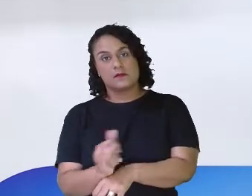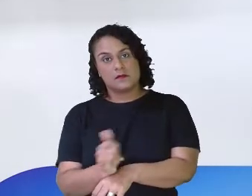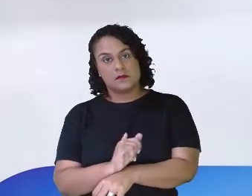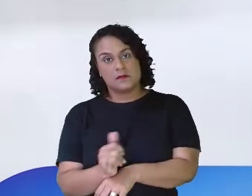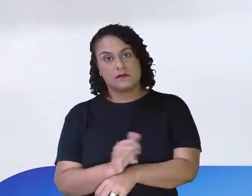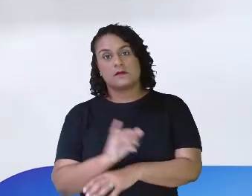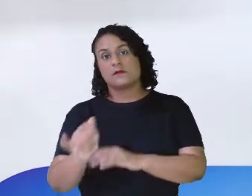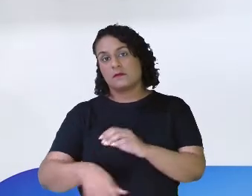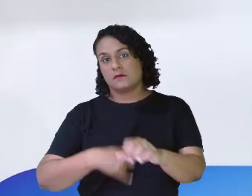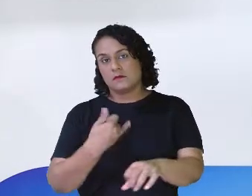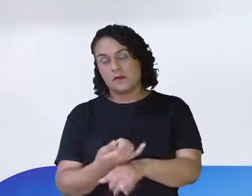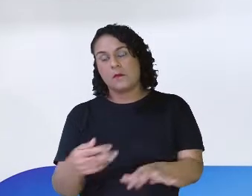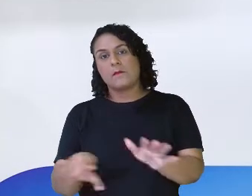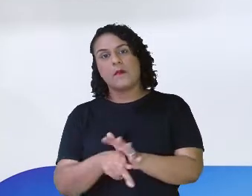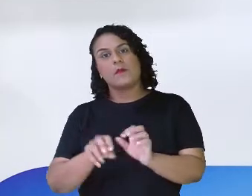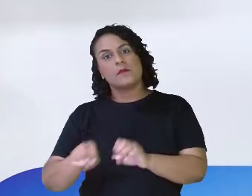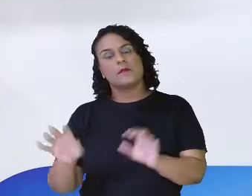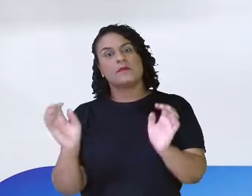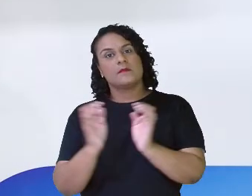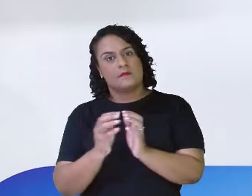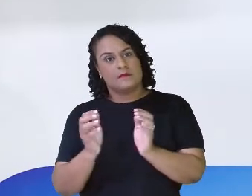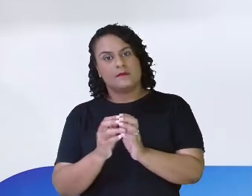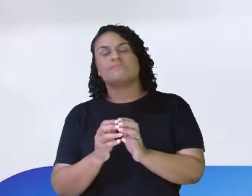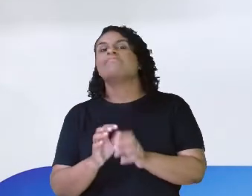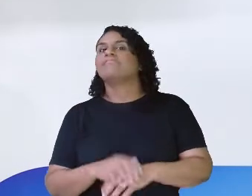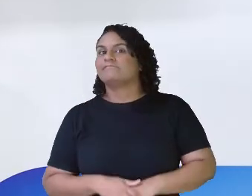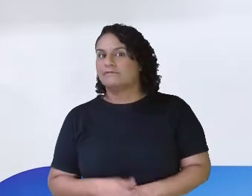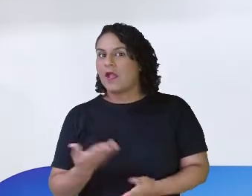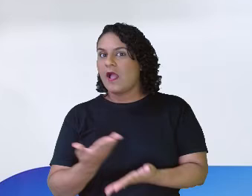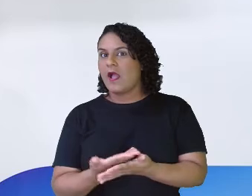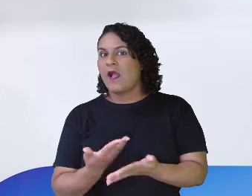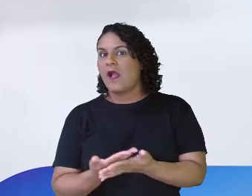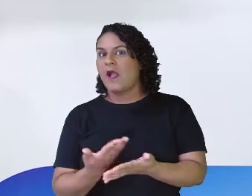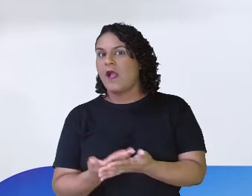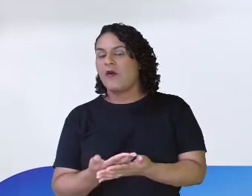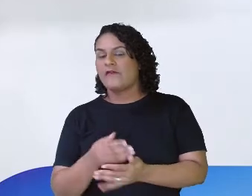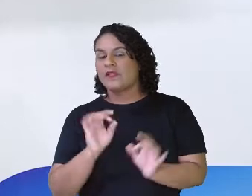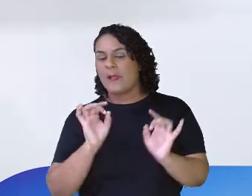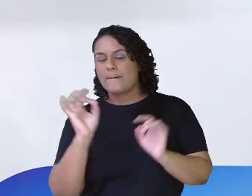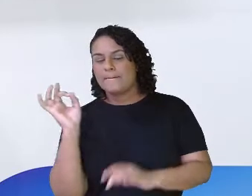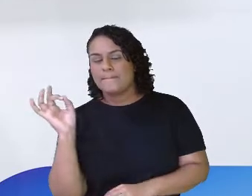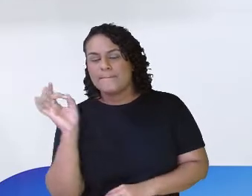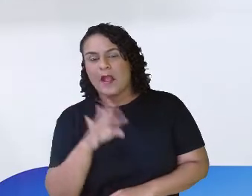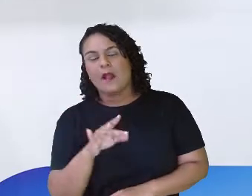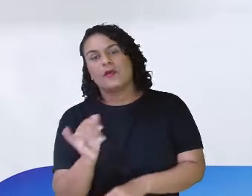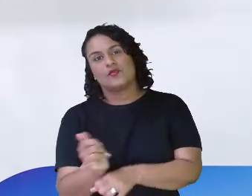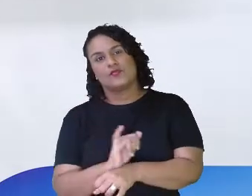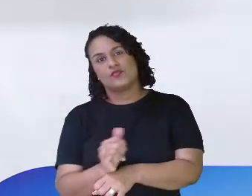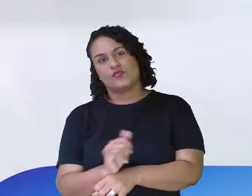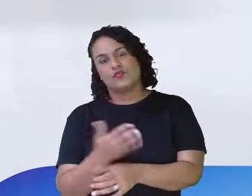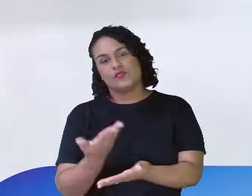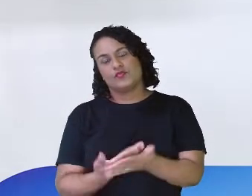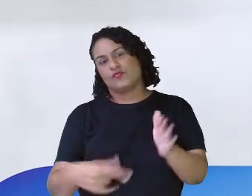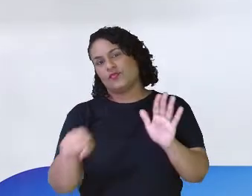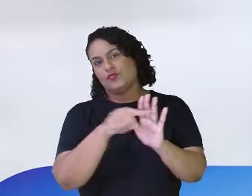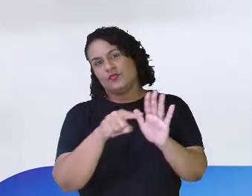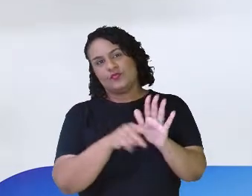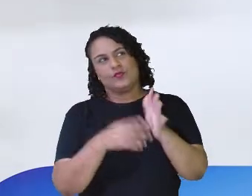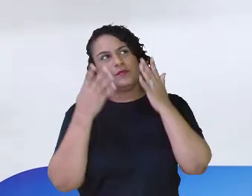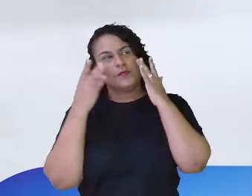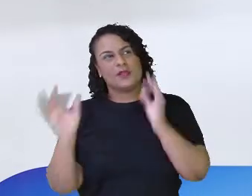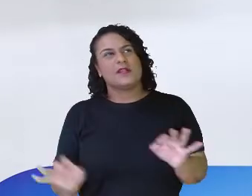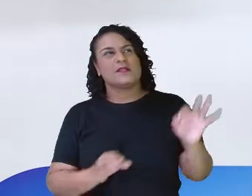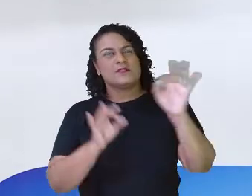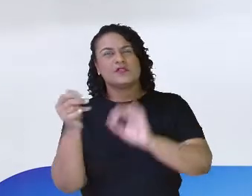acessa o canal Educa Recife, que essa aula vai estar lá à disposição para você assistir quantas vezes